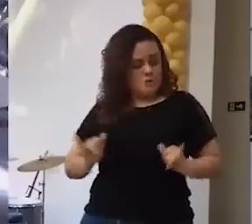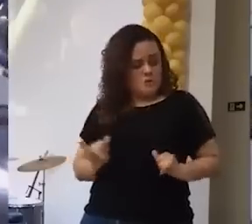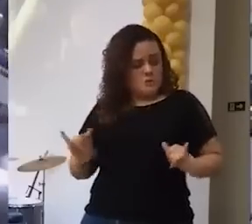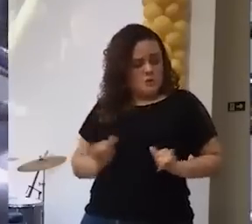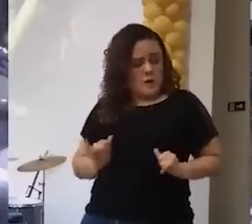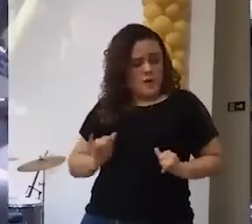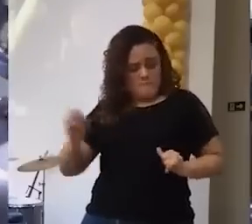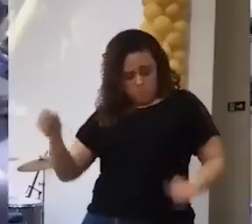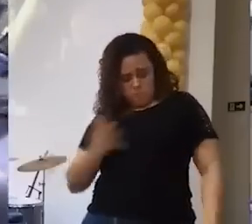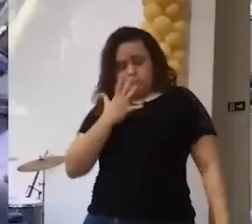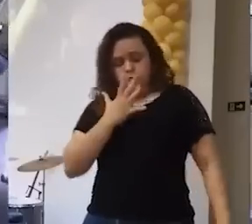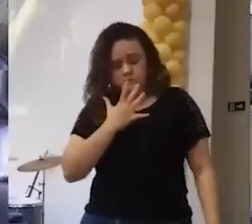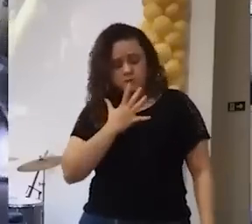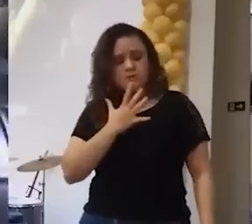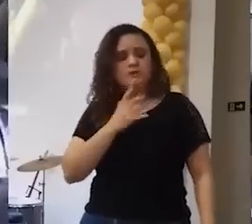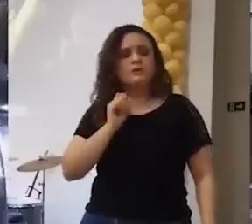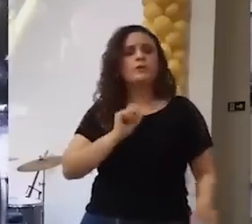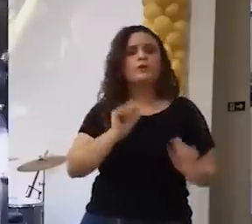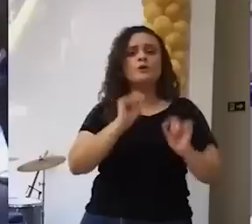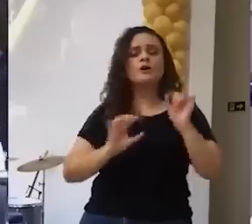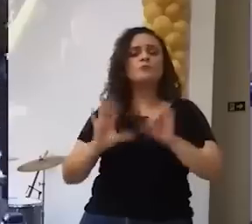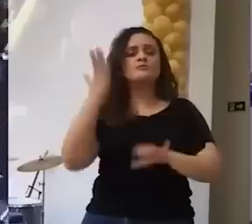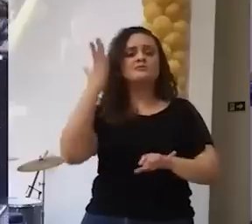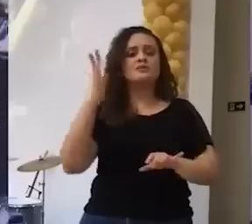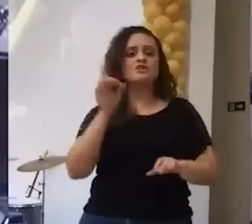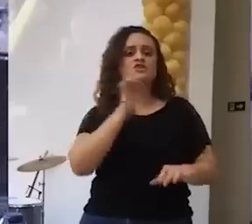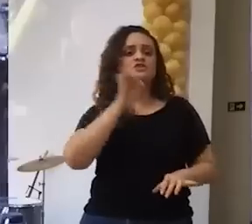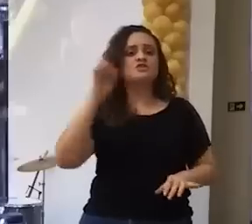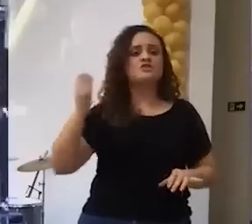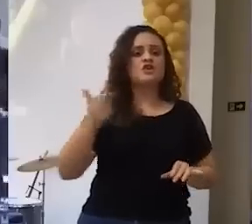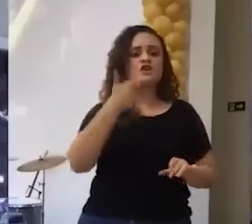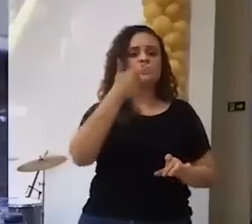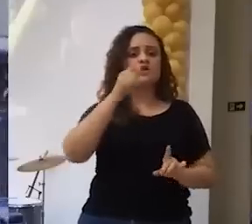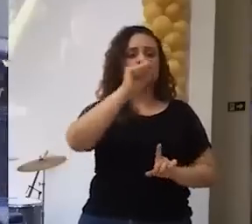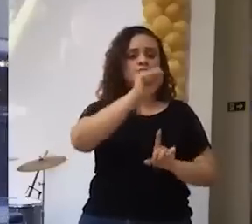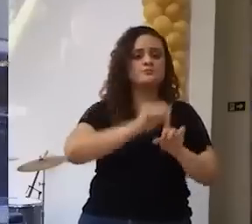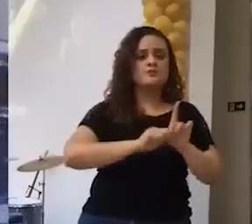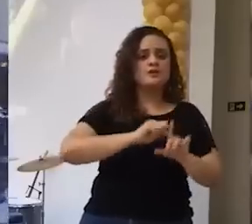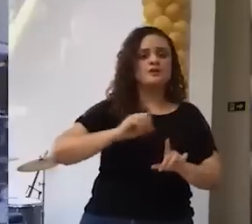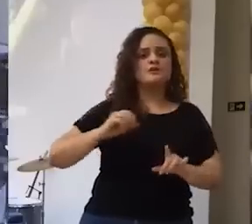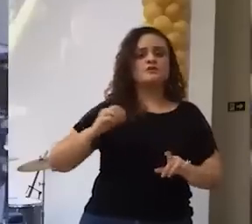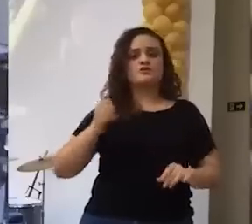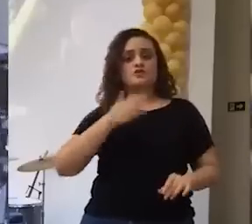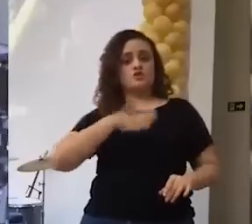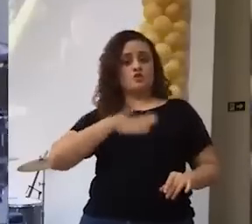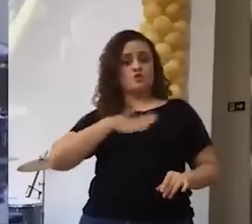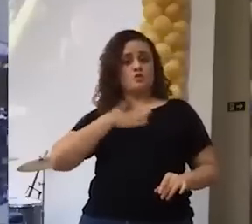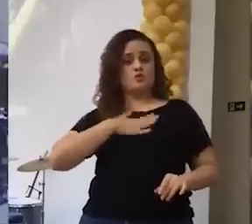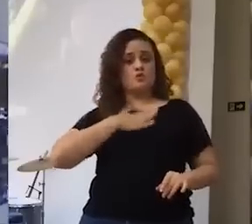vida, aconteceu no dia 2 de agosto